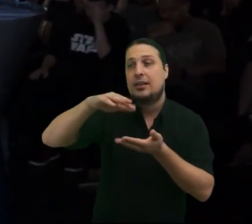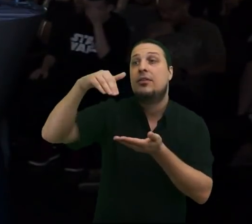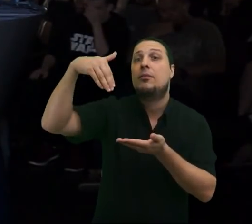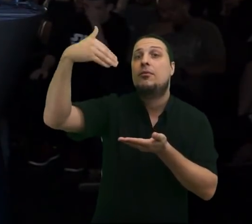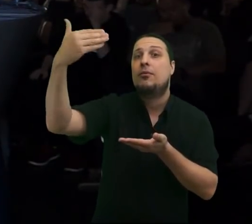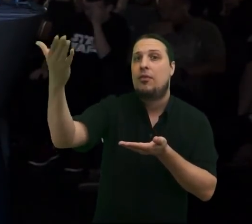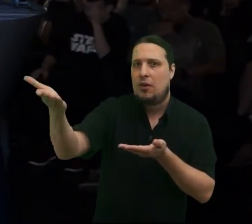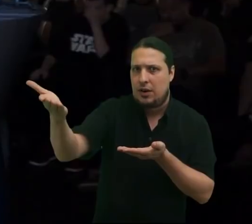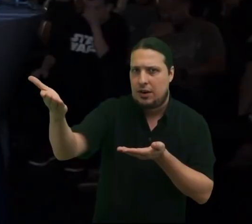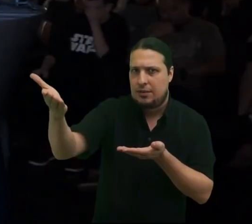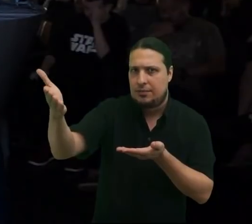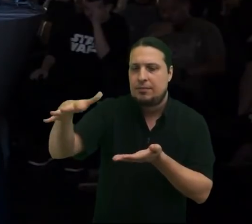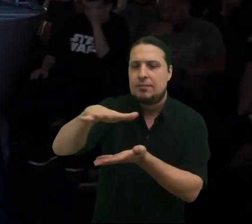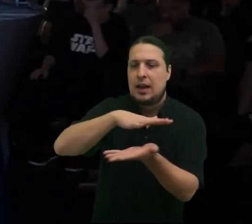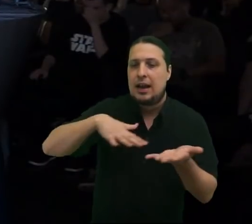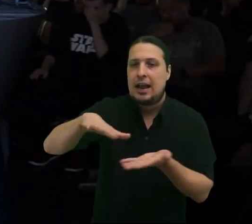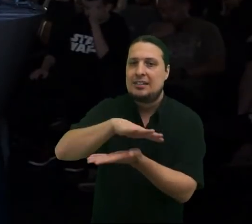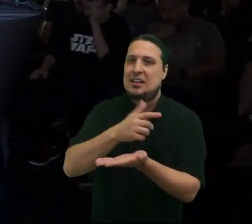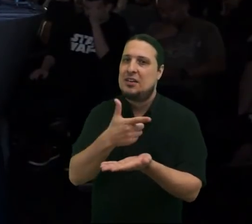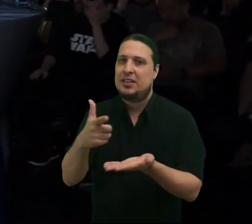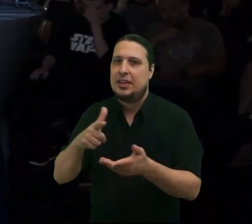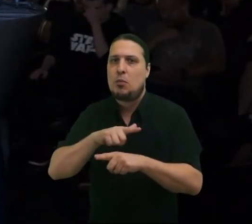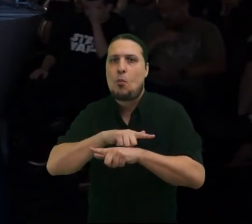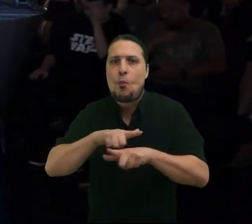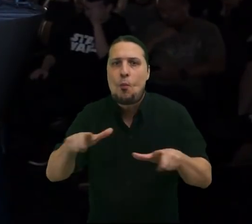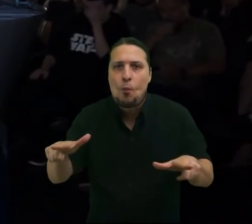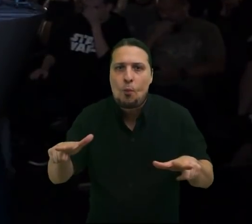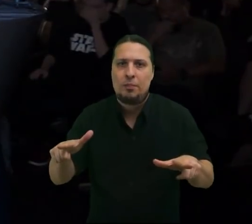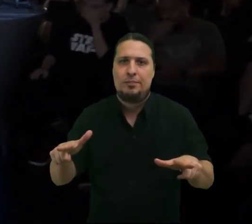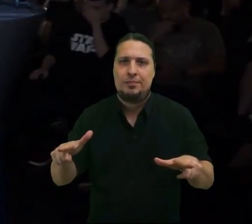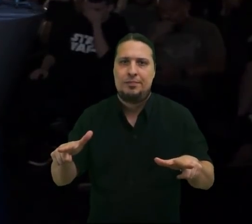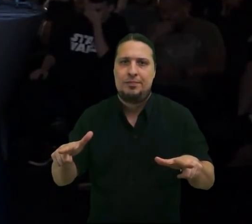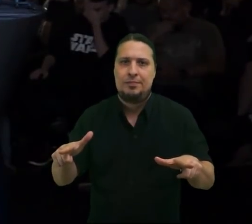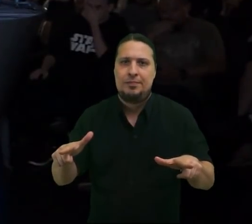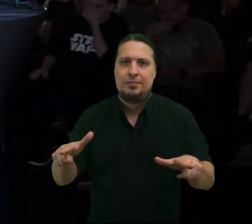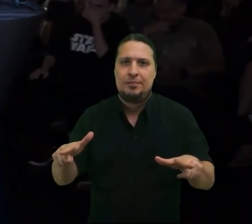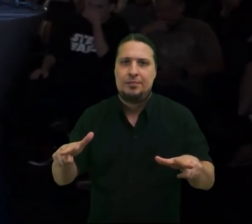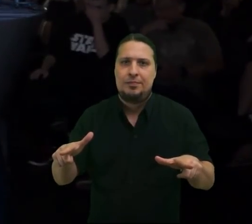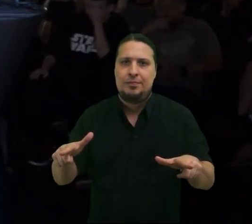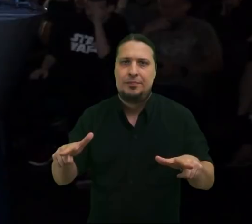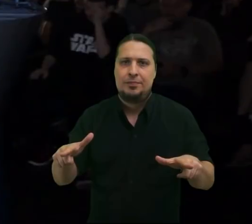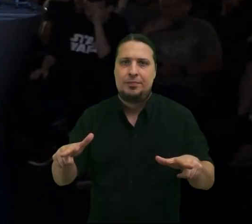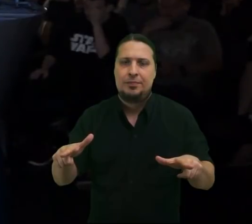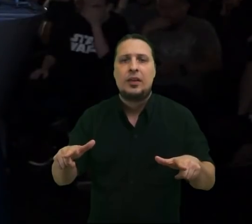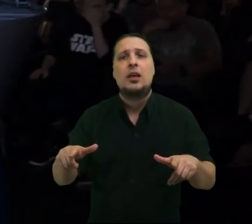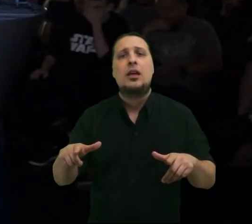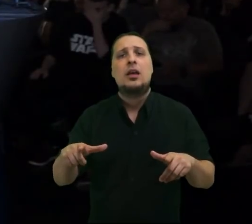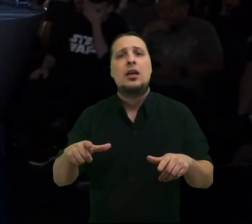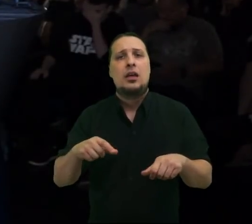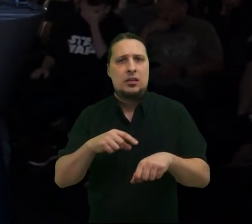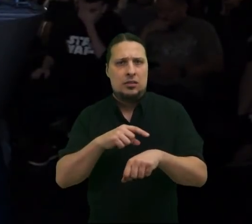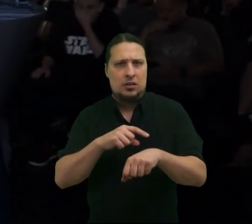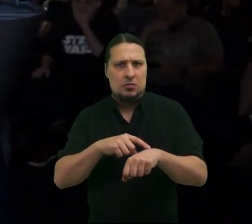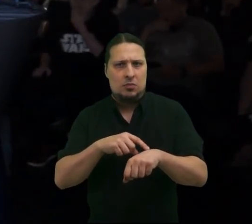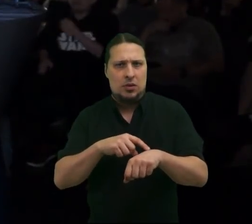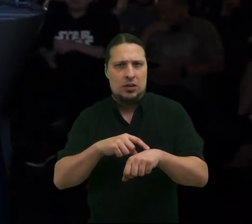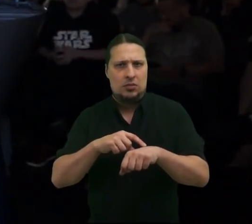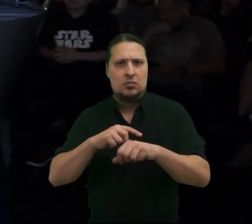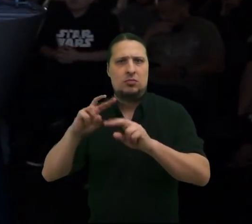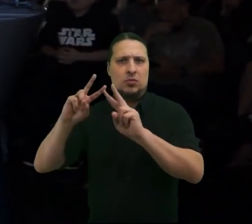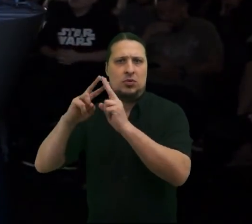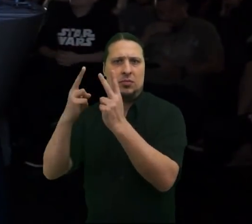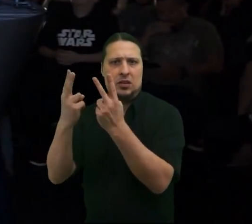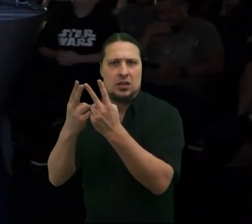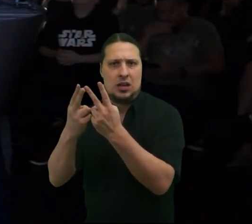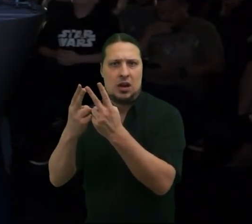material de novo e o ciclo repete. Tá? Então, essa energia liberada pelo buraco negro, tá? Por